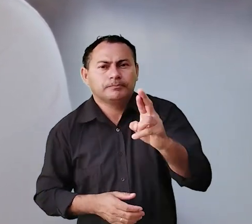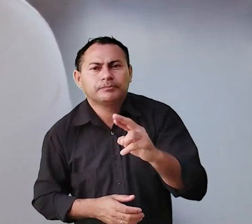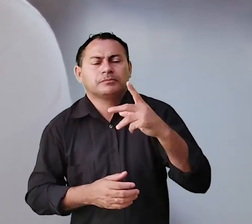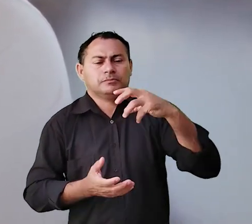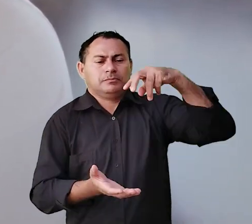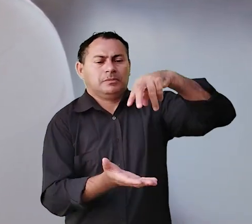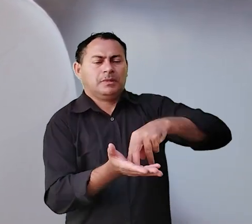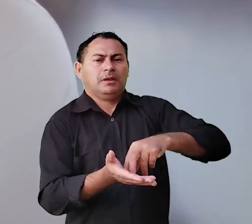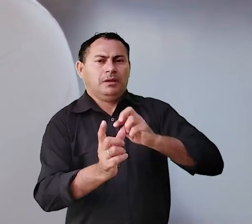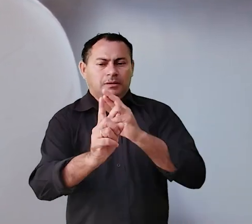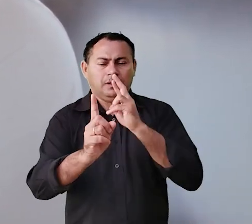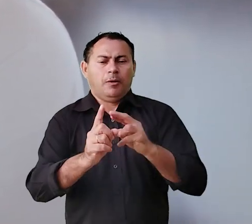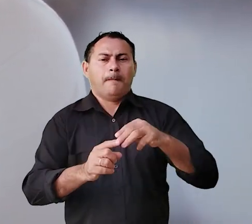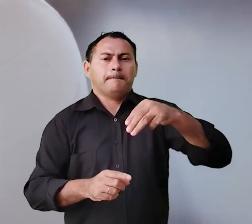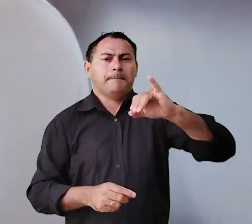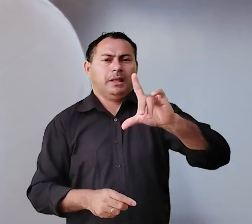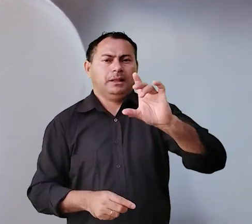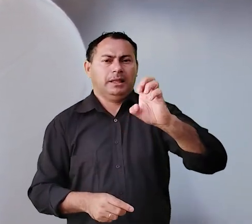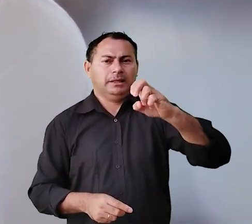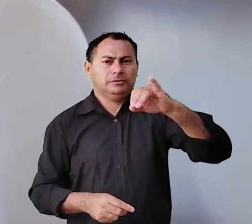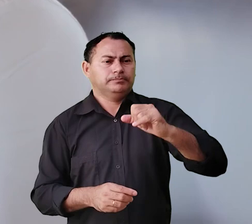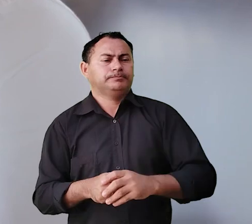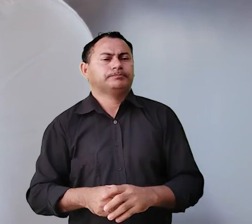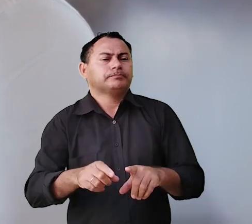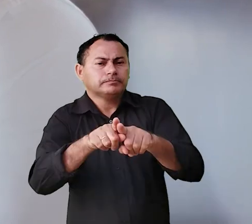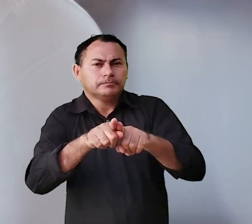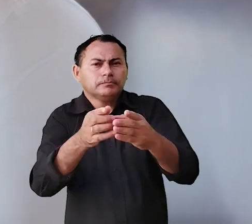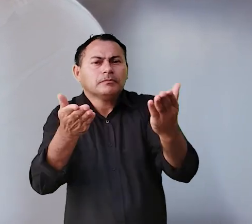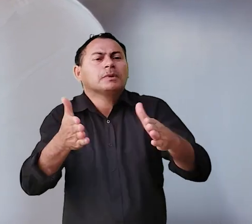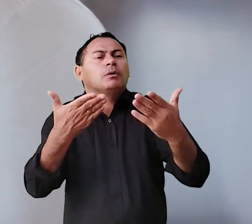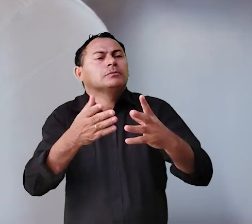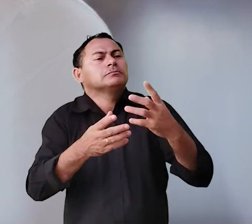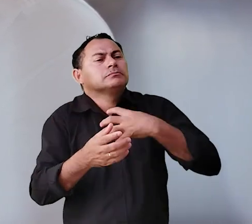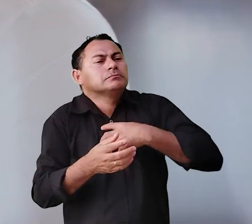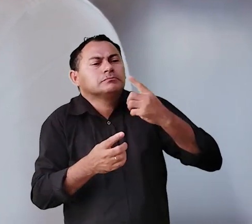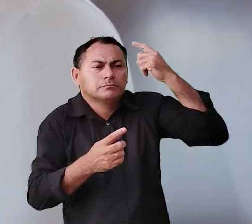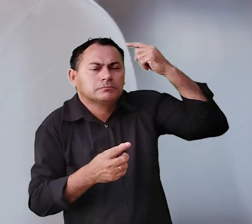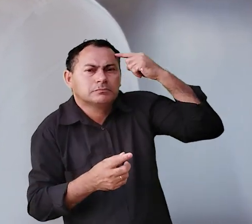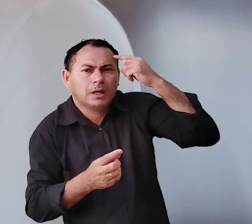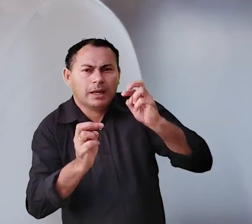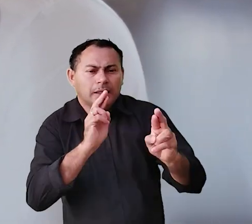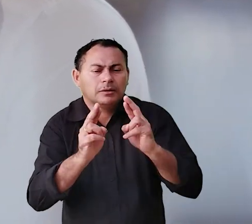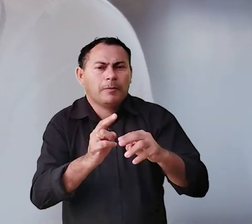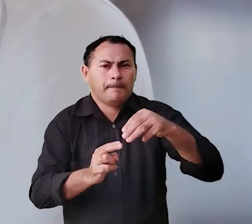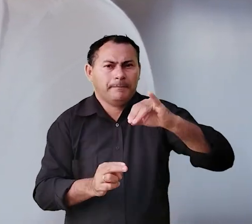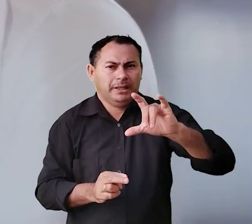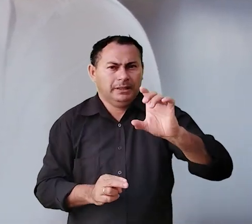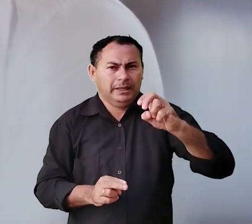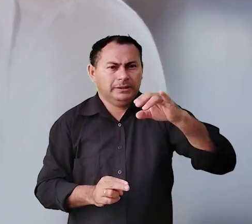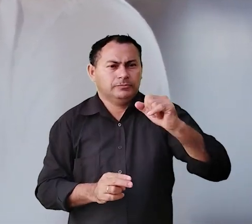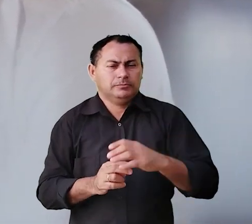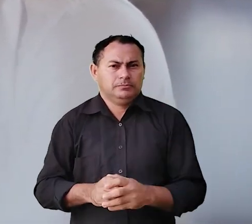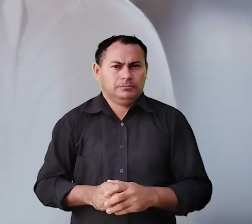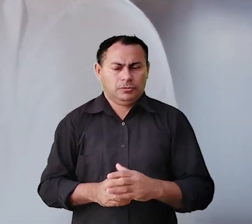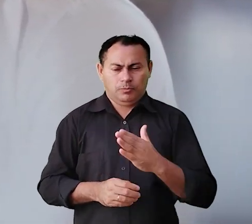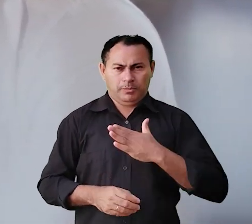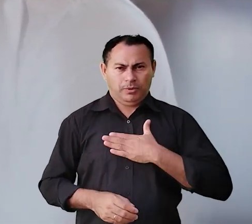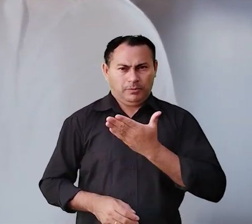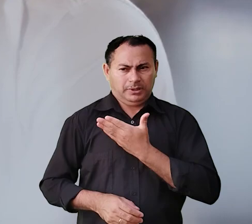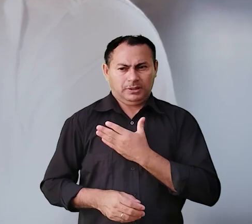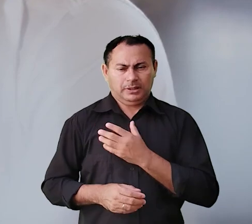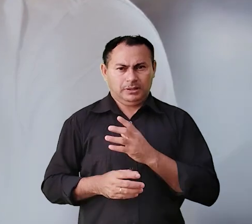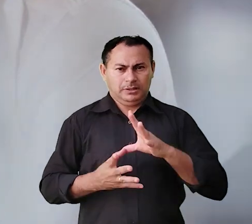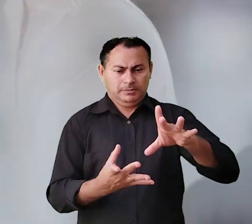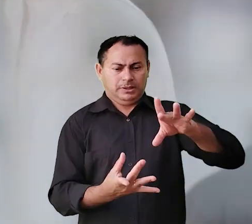responder a respeito de sua posição referente ao milênio. Irmão, qual a sua posição em relação ao milênio? O